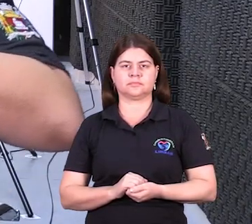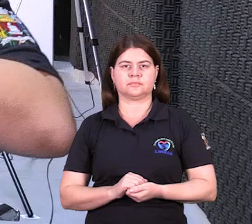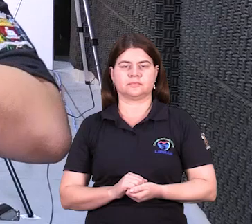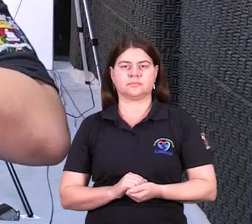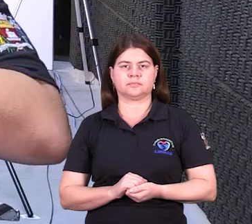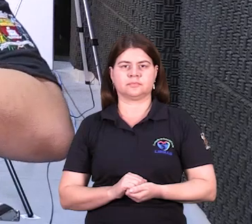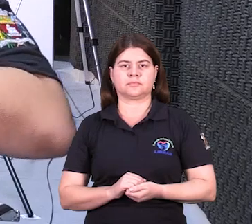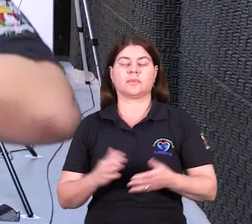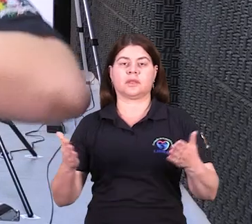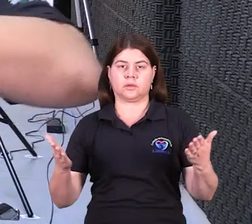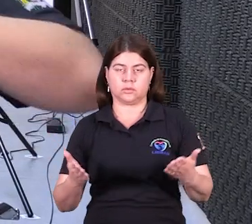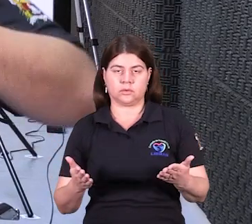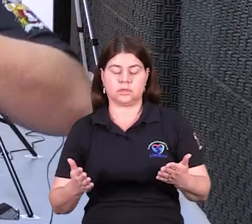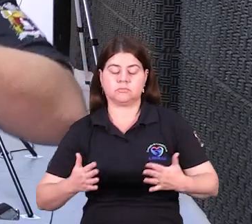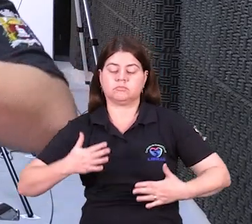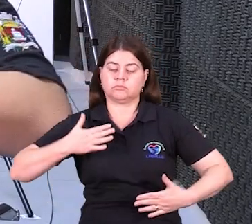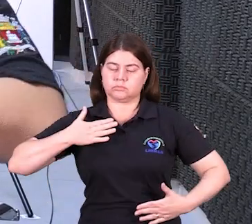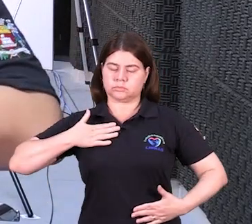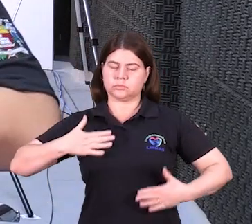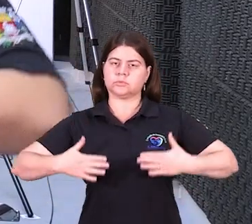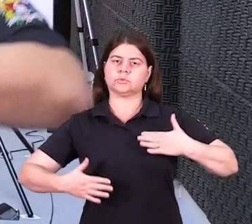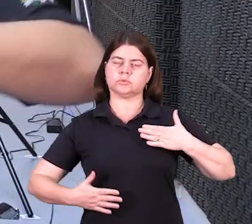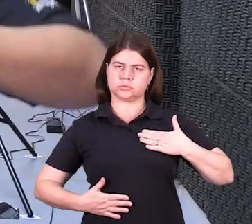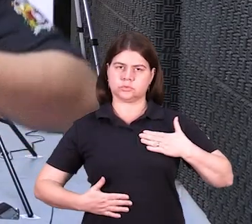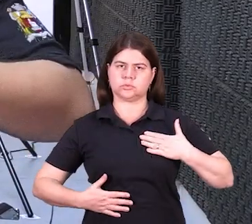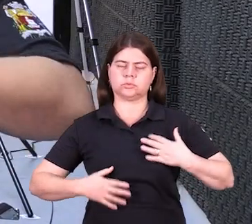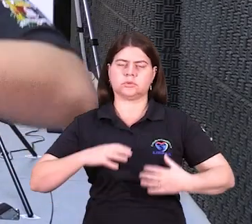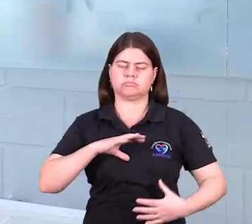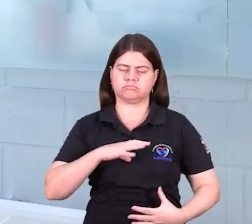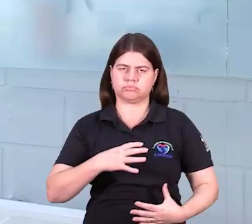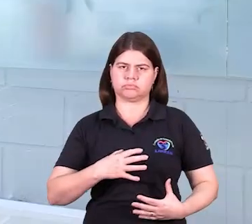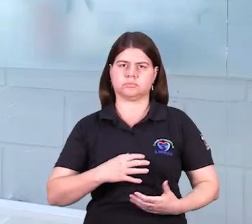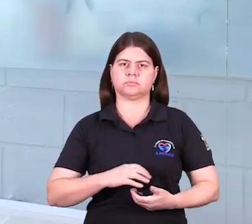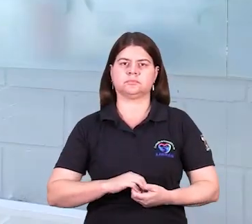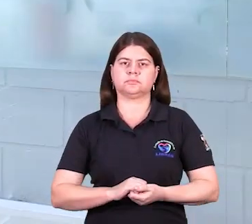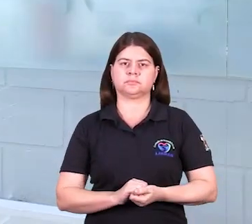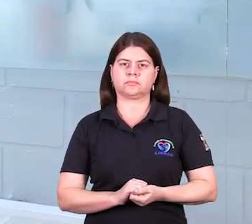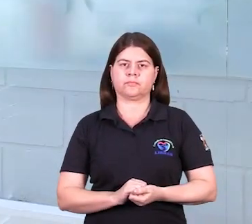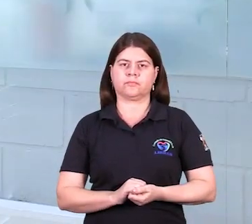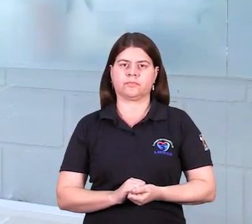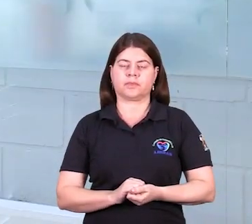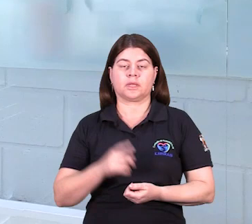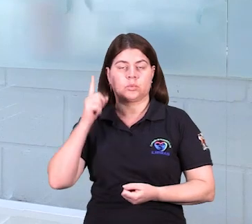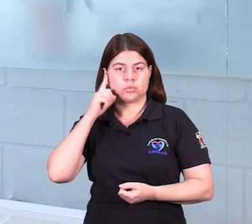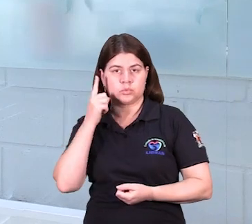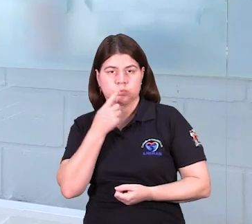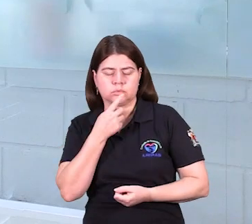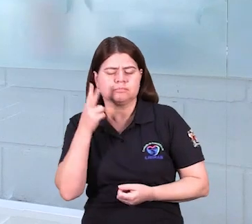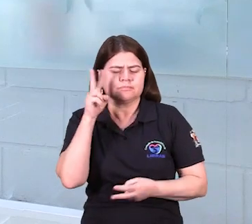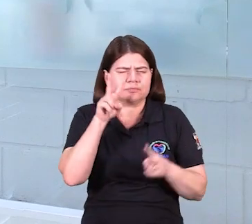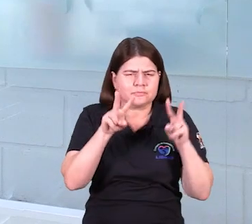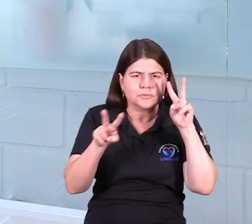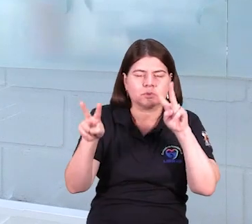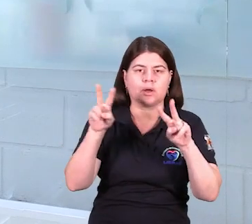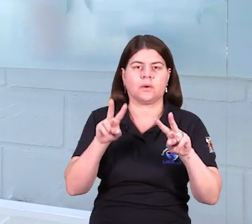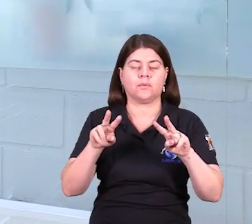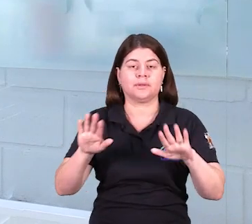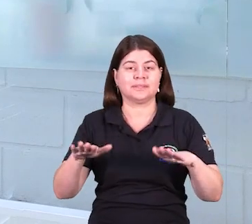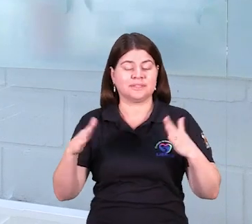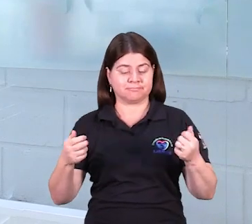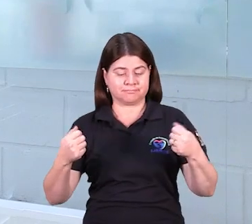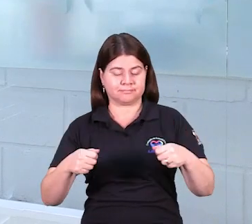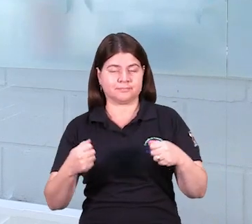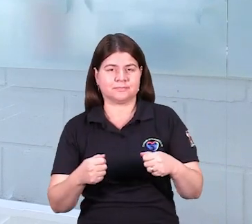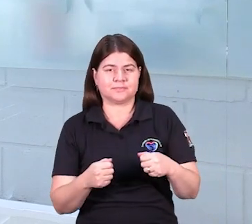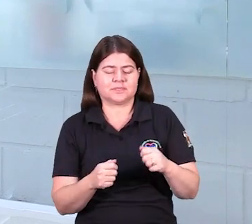vem até a postura corporal da coragem. O surdo é muito visual e a gente tem que tomar muito cuidado para